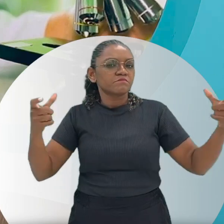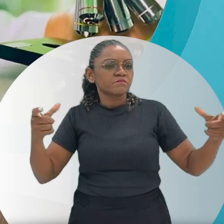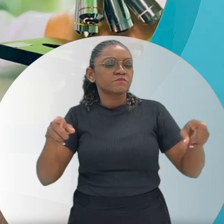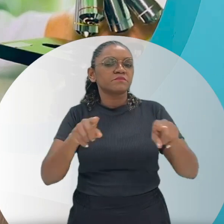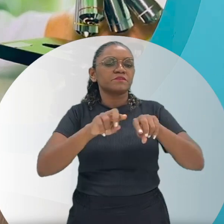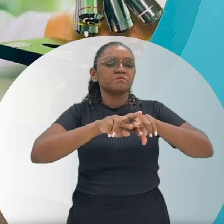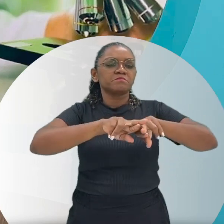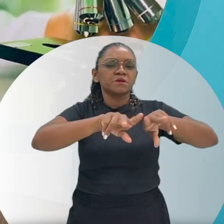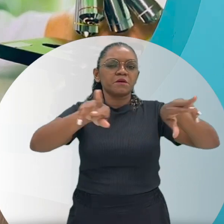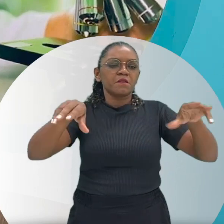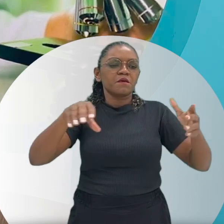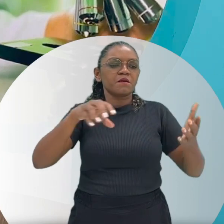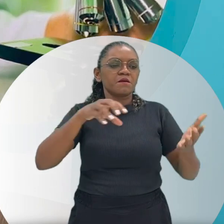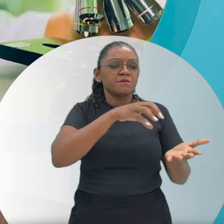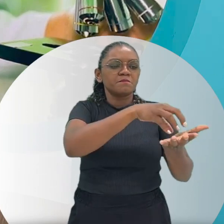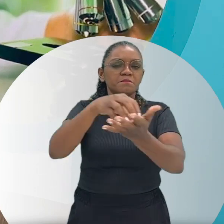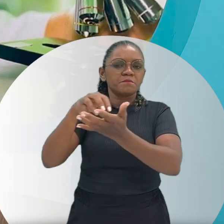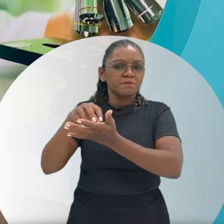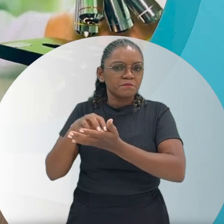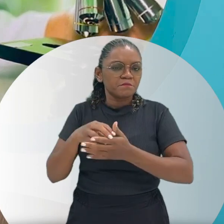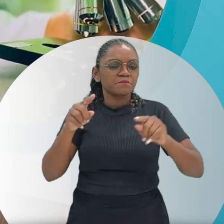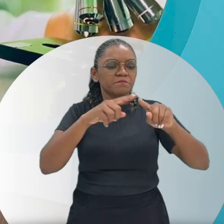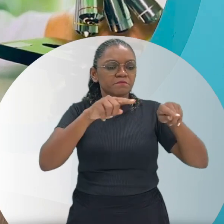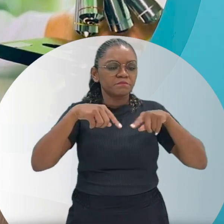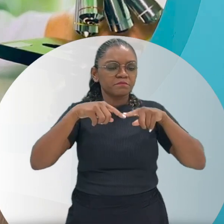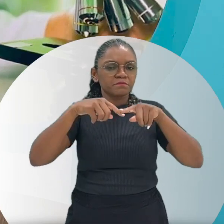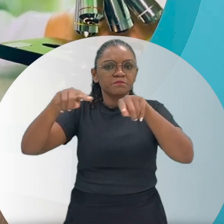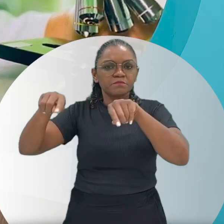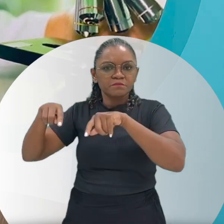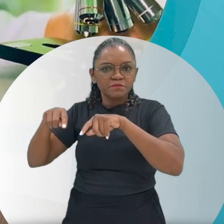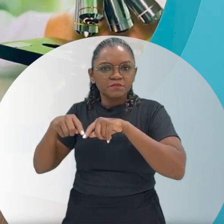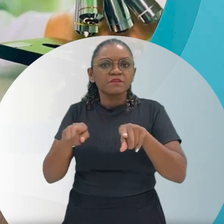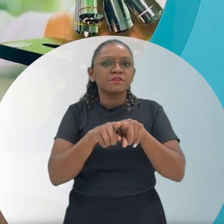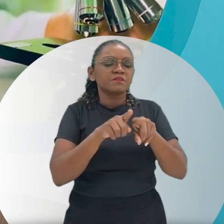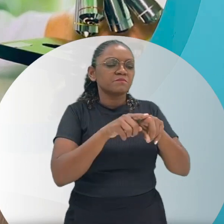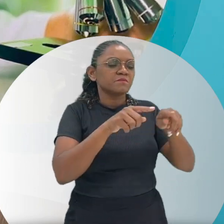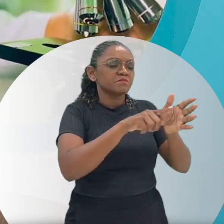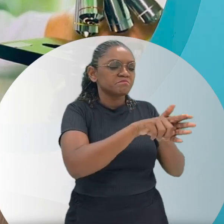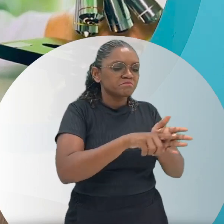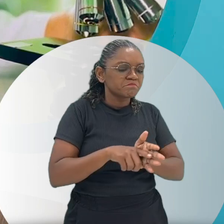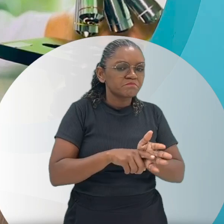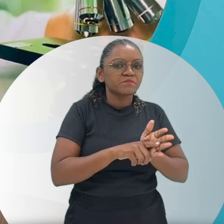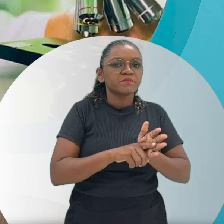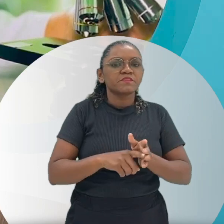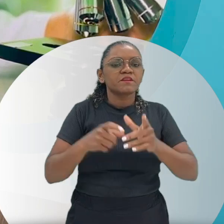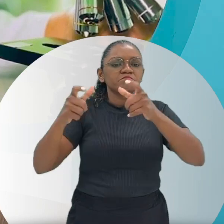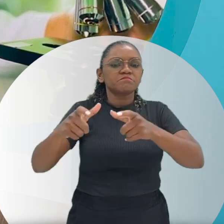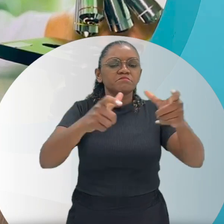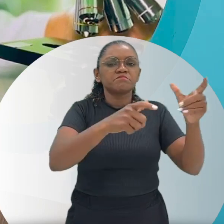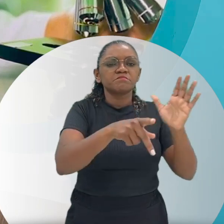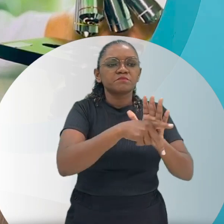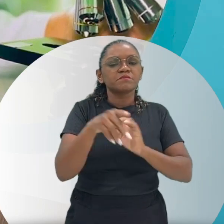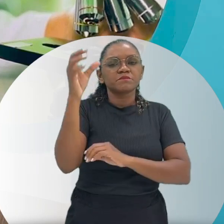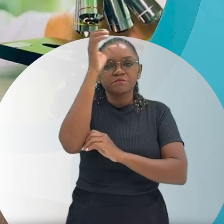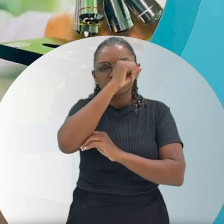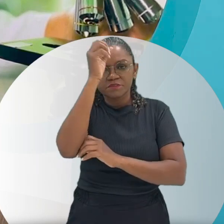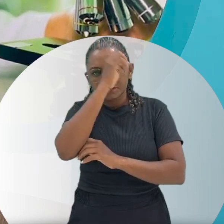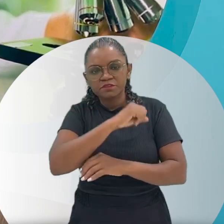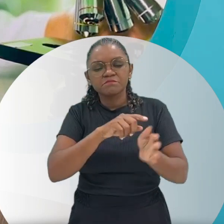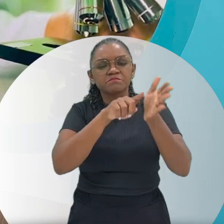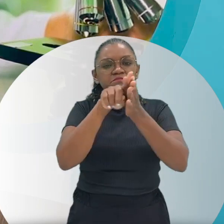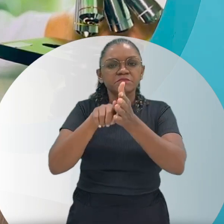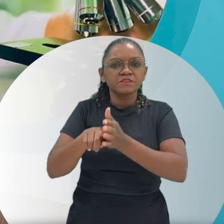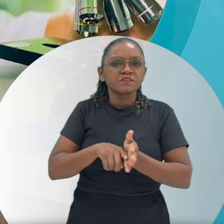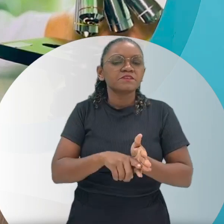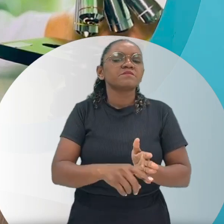vários setores, vários departamentos, vários laboratórios, vários espaços de aprendizagem, né? De pesquisa. E